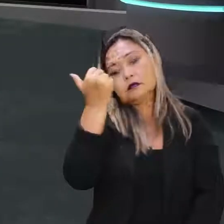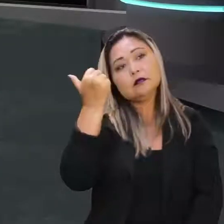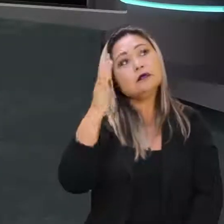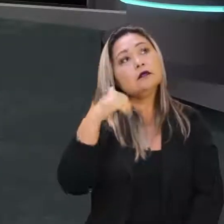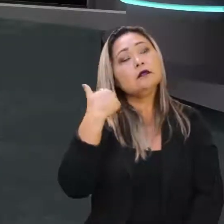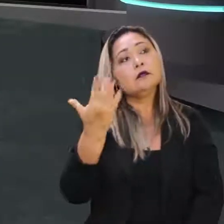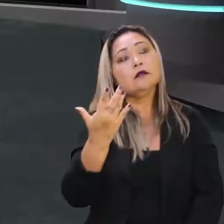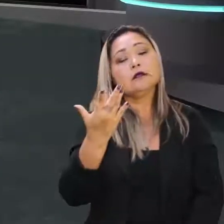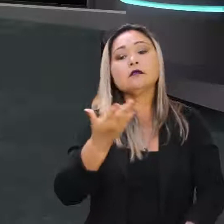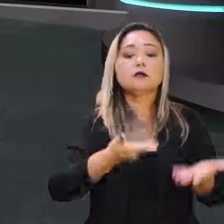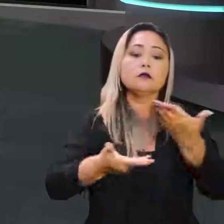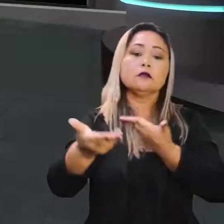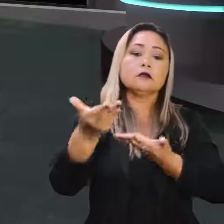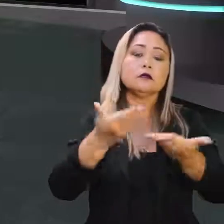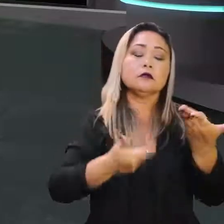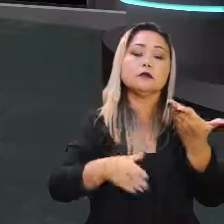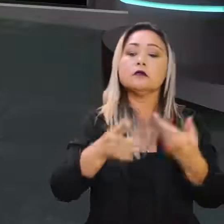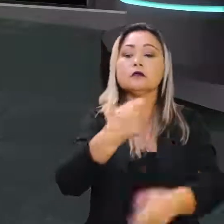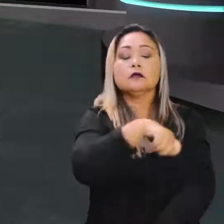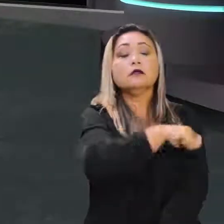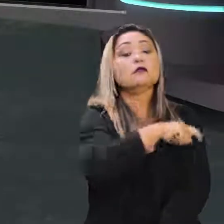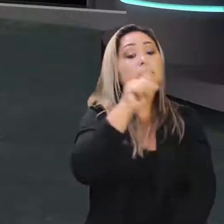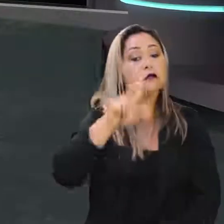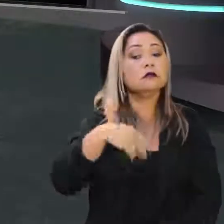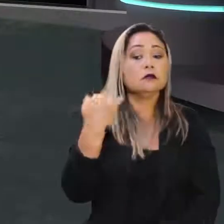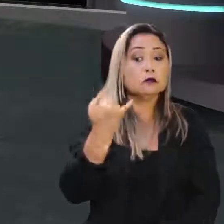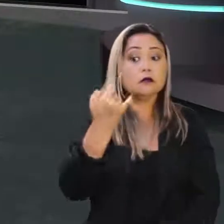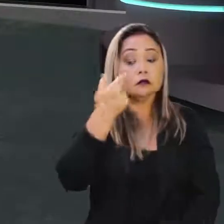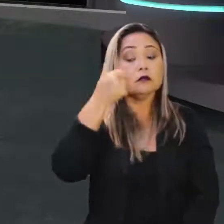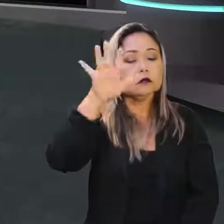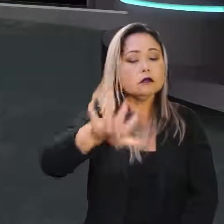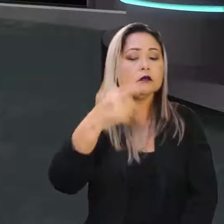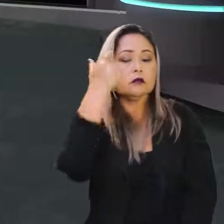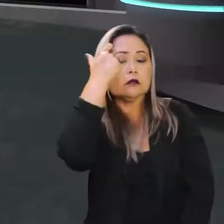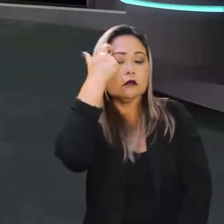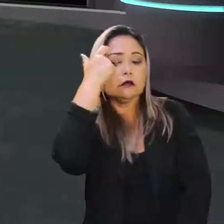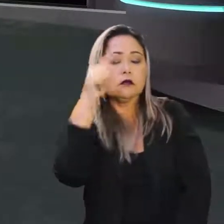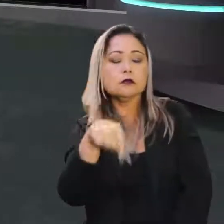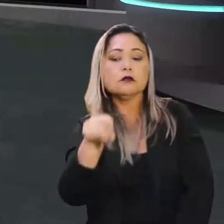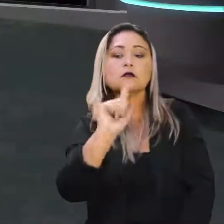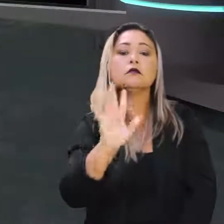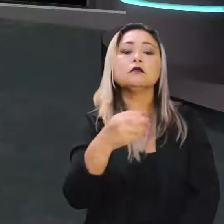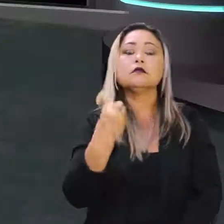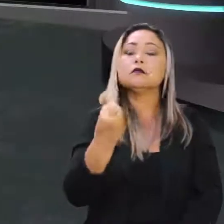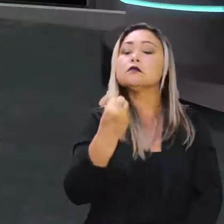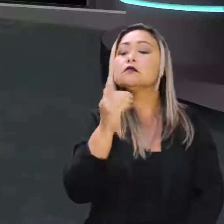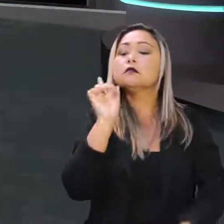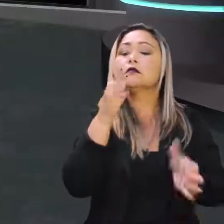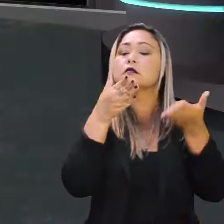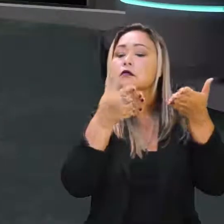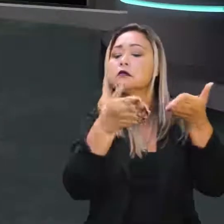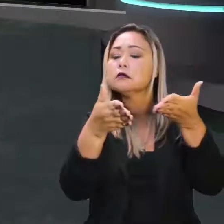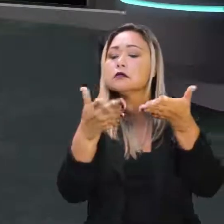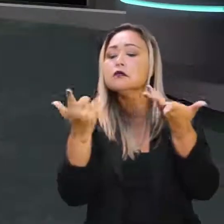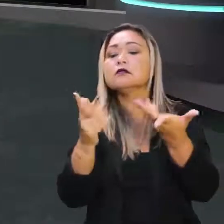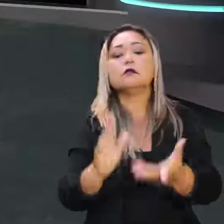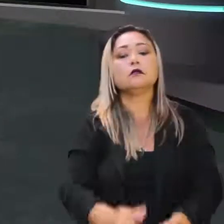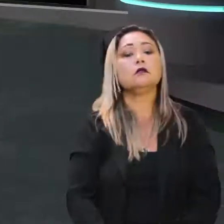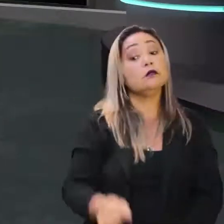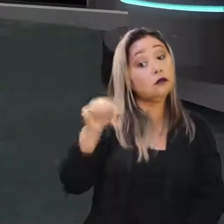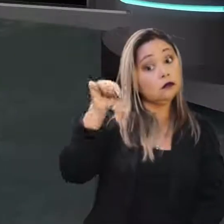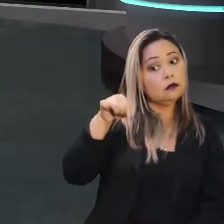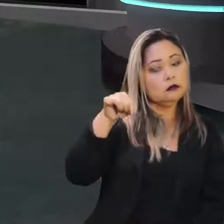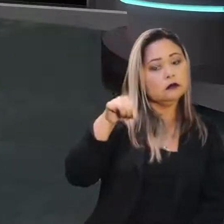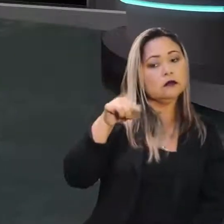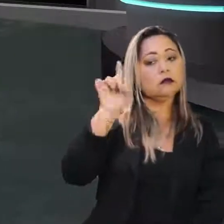qual é a nossa interatividade. Alunos, é importante que vocês fiquem aí refletindo essa questão que nós levantamos aqui. É